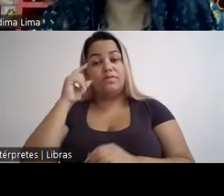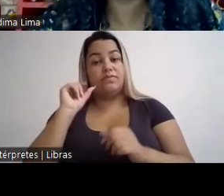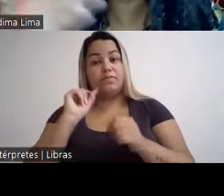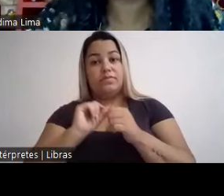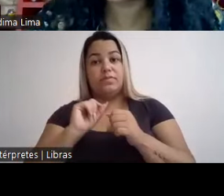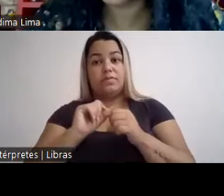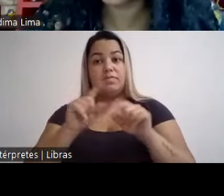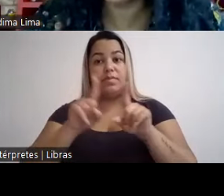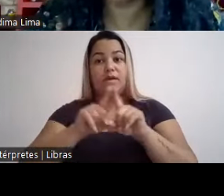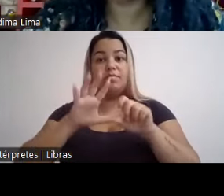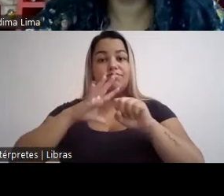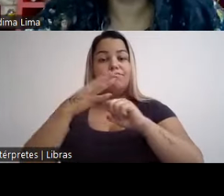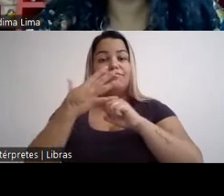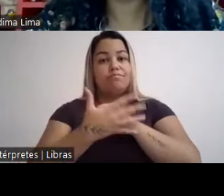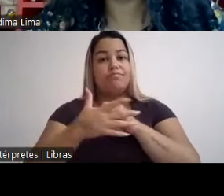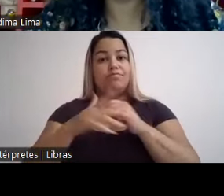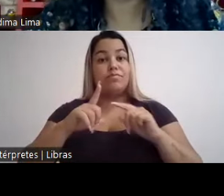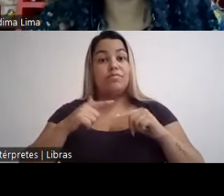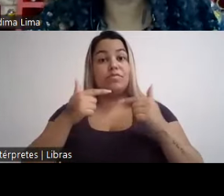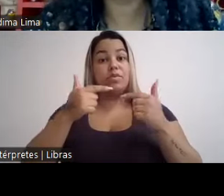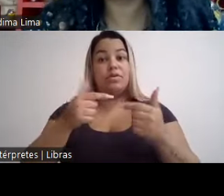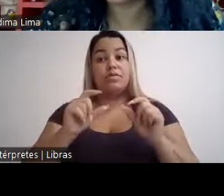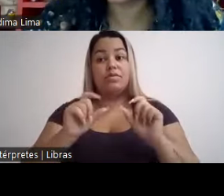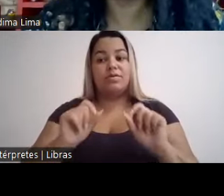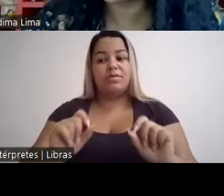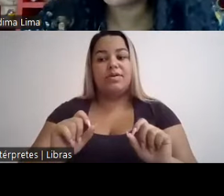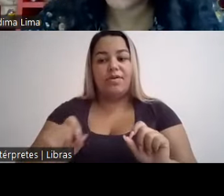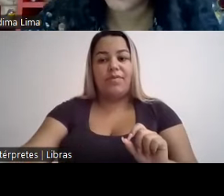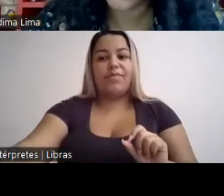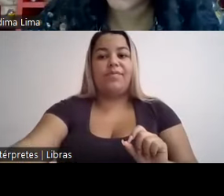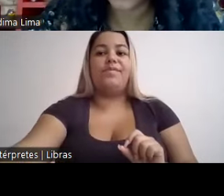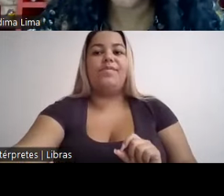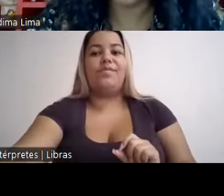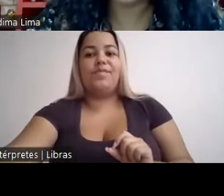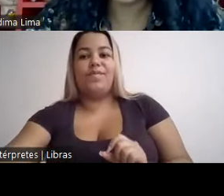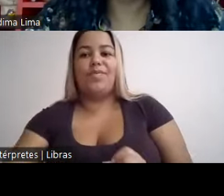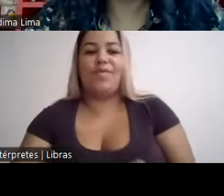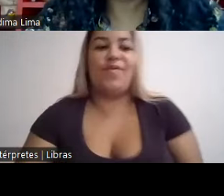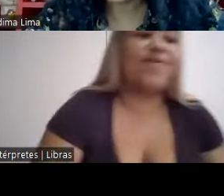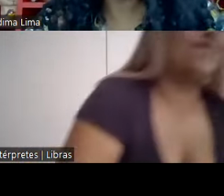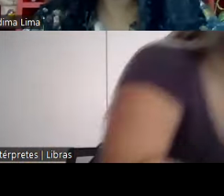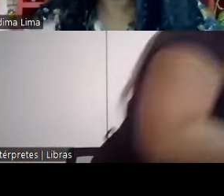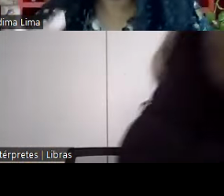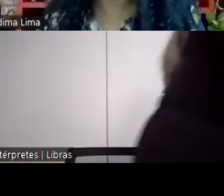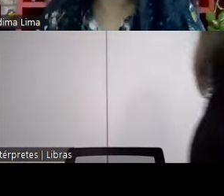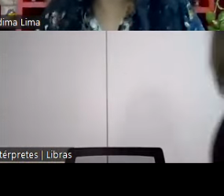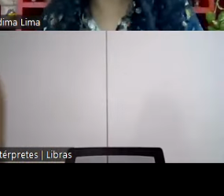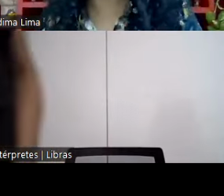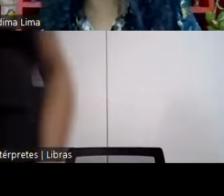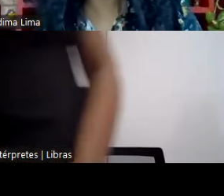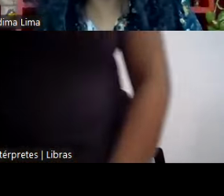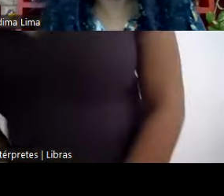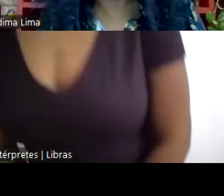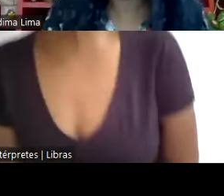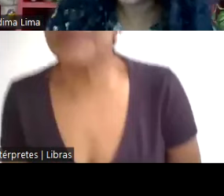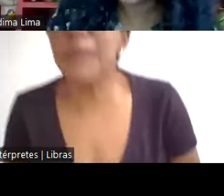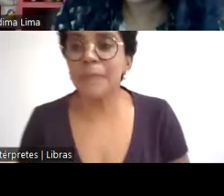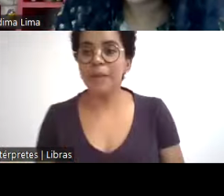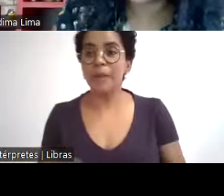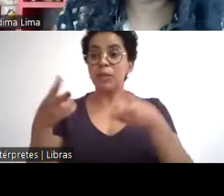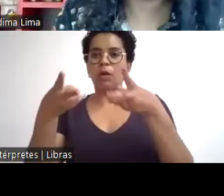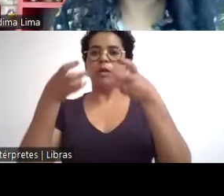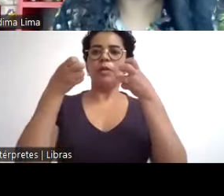pandemia gerou um desafio, que era a questão, obviamente, do isolamento social. E aí foi a hora que eu entendi que essa